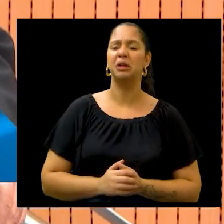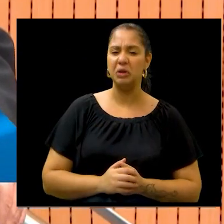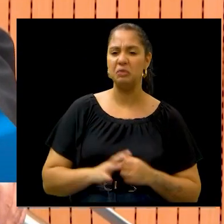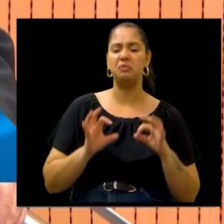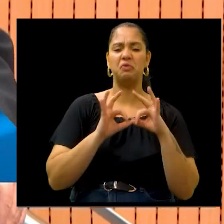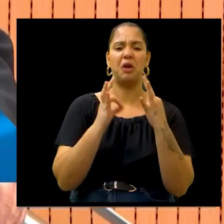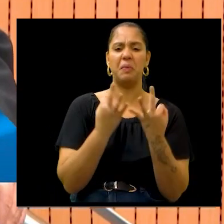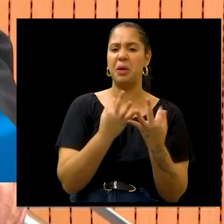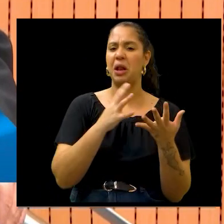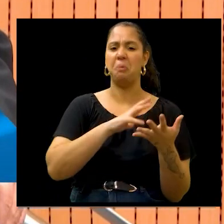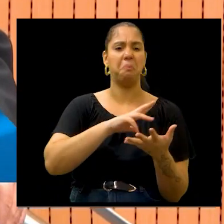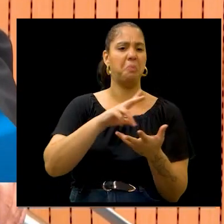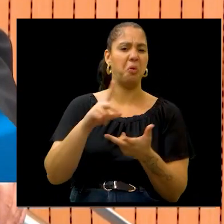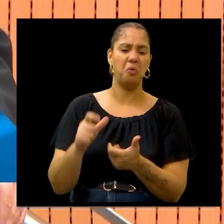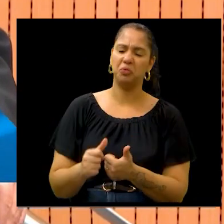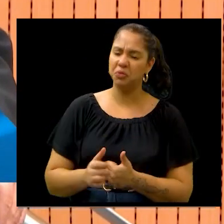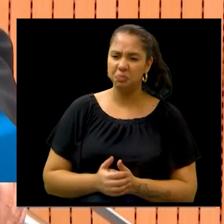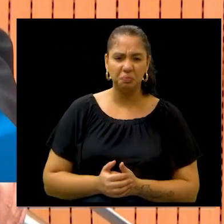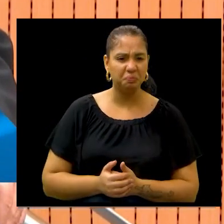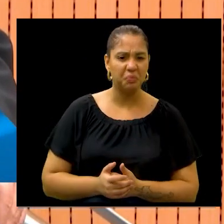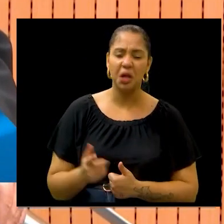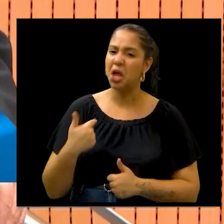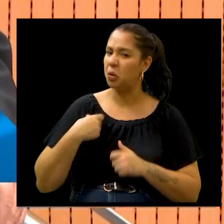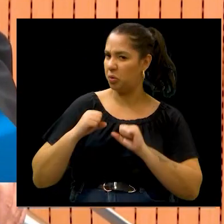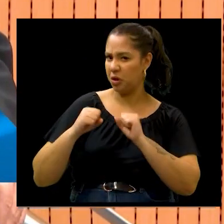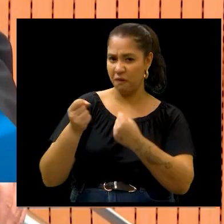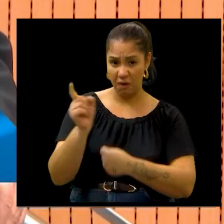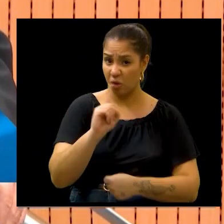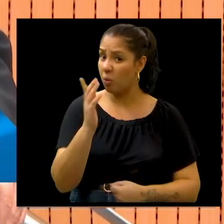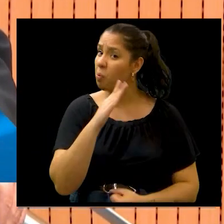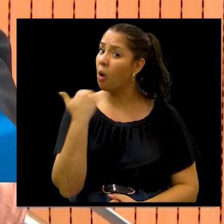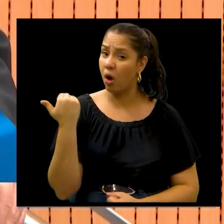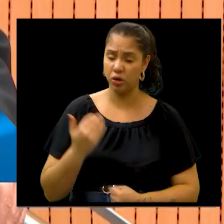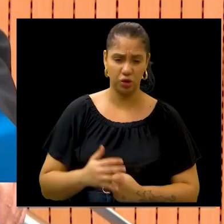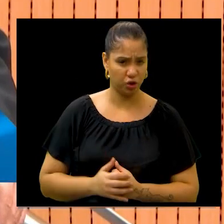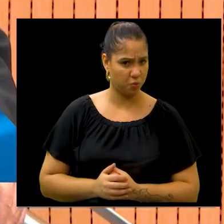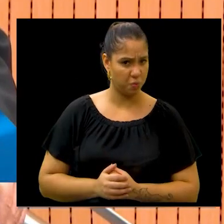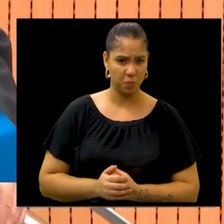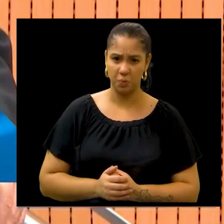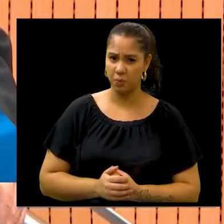família mundial. Não defendo a morte.